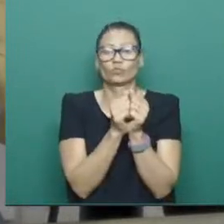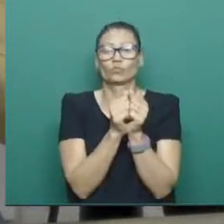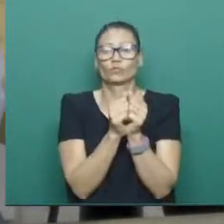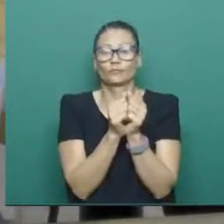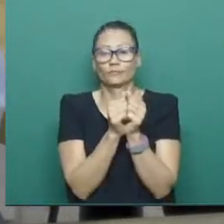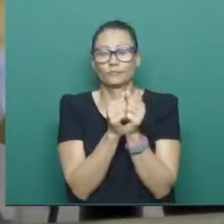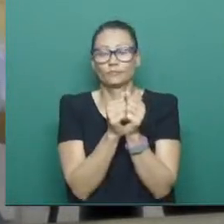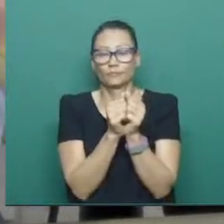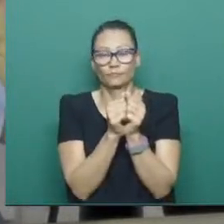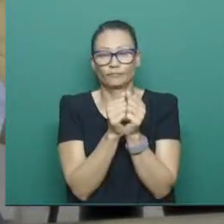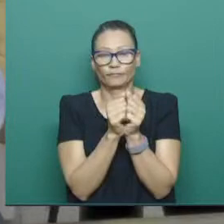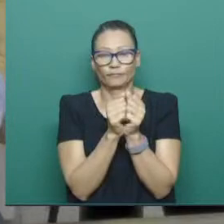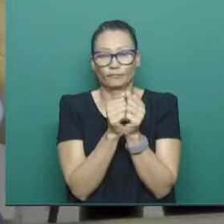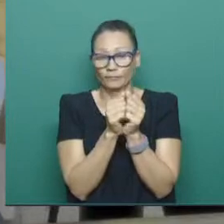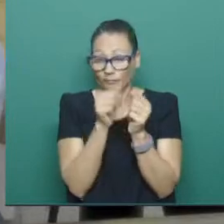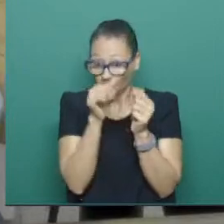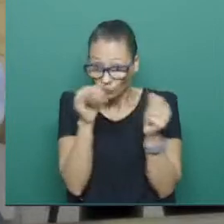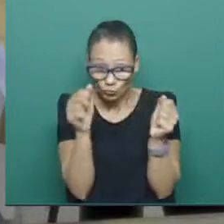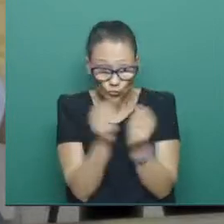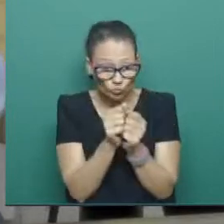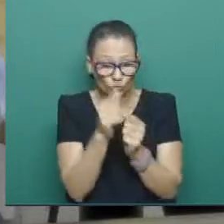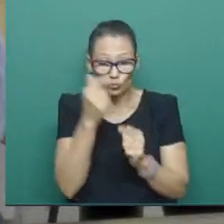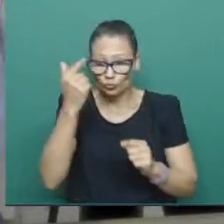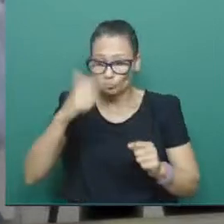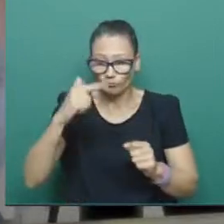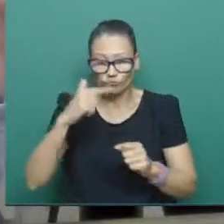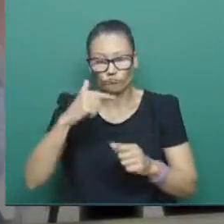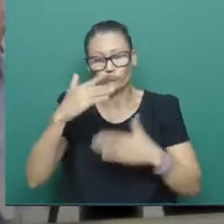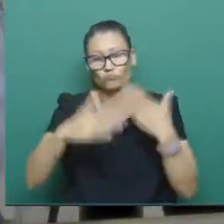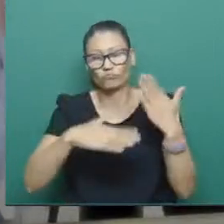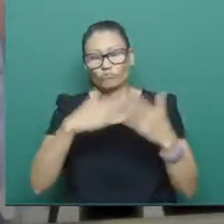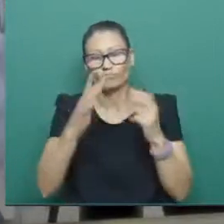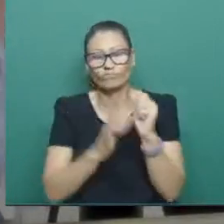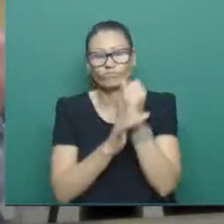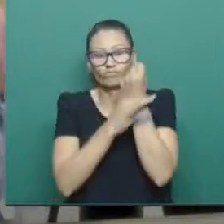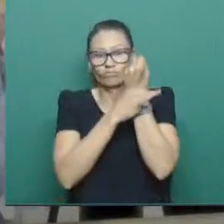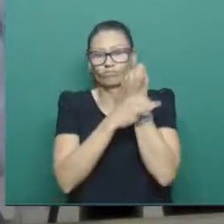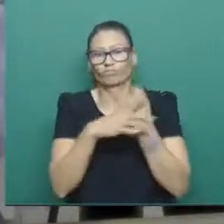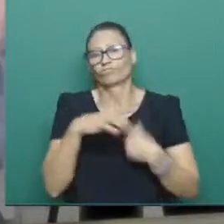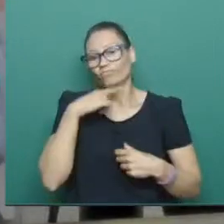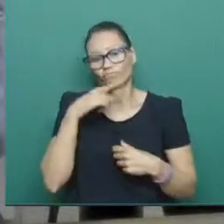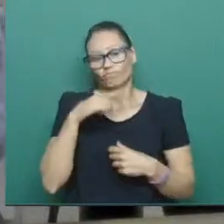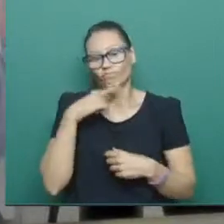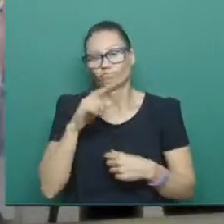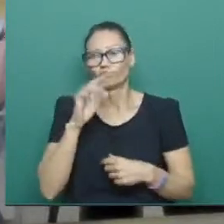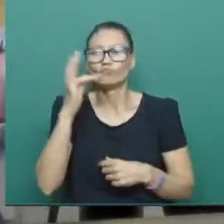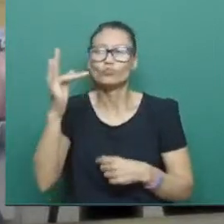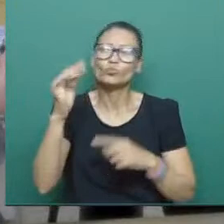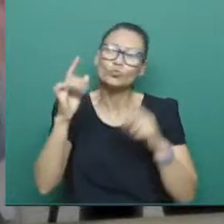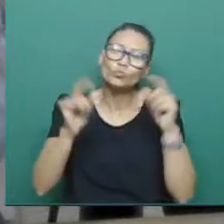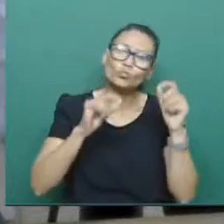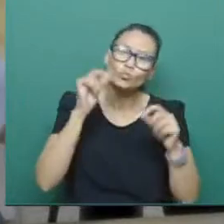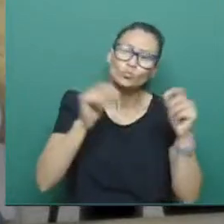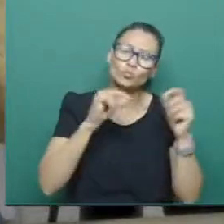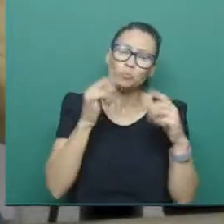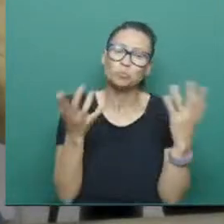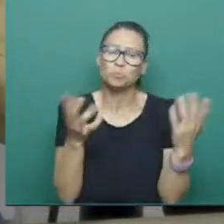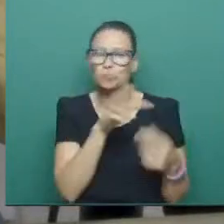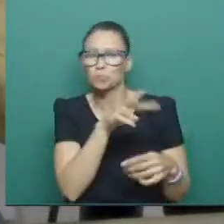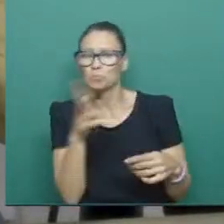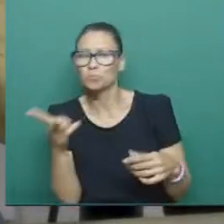consequência? É a insegurança. Né? O clima aqui é de insegurança do que vai acontecer com as transferências dos